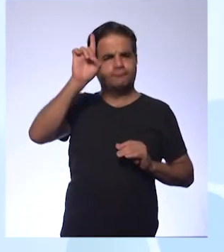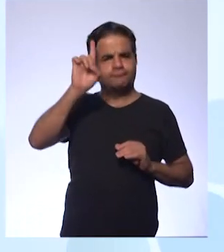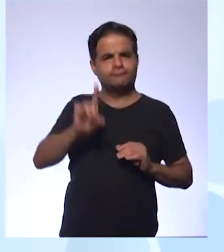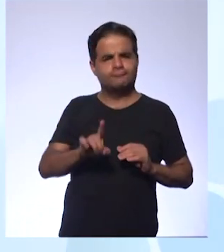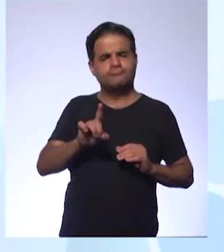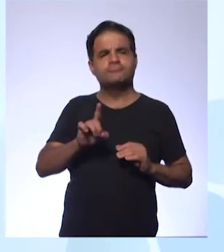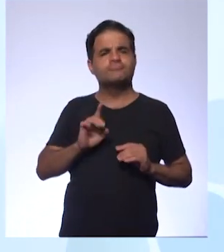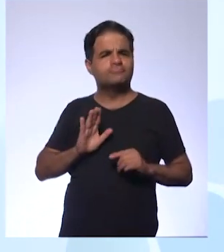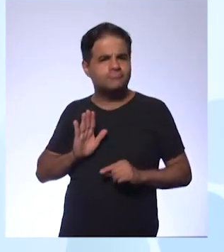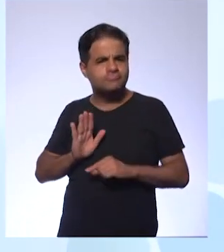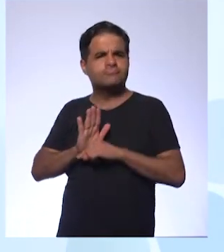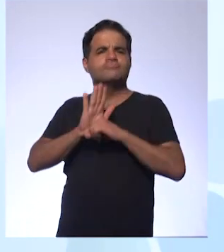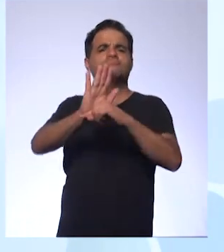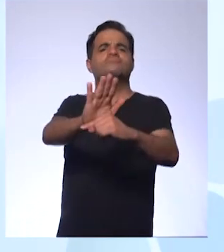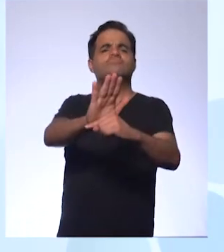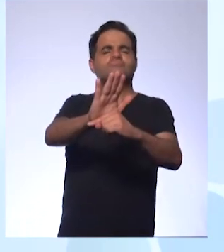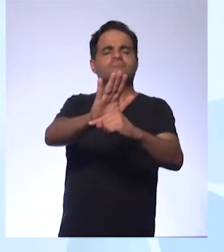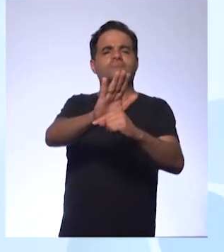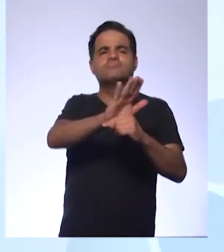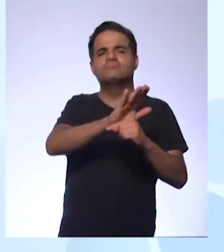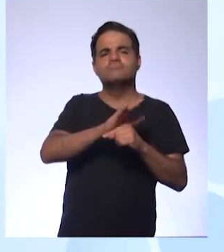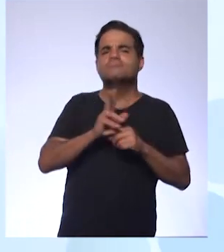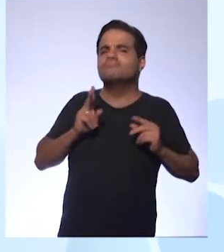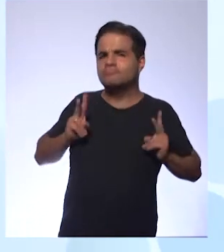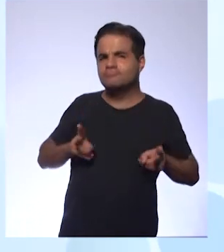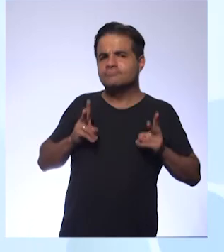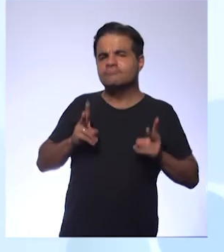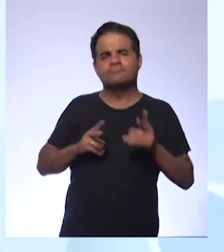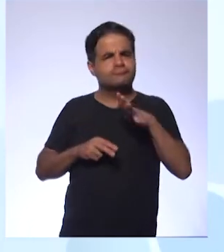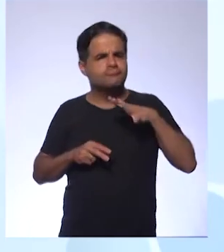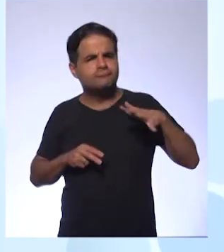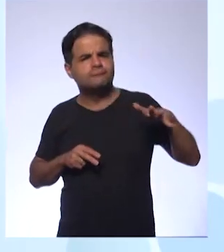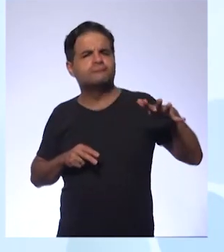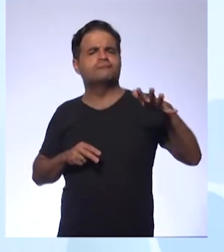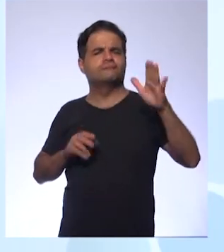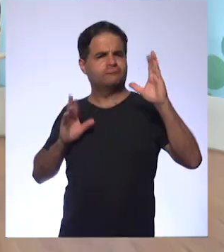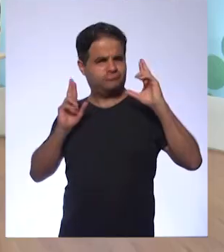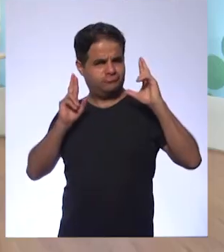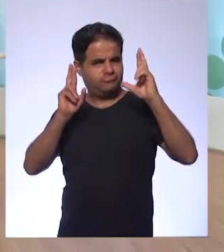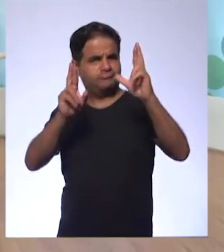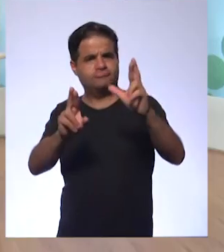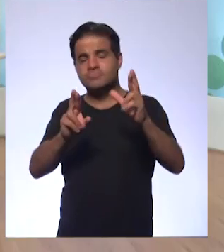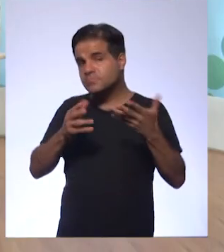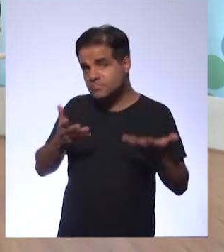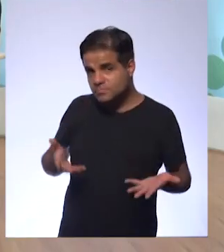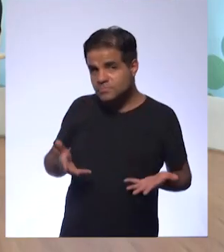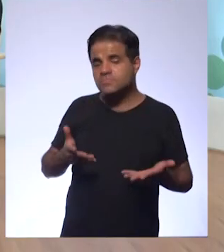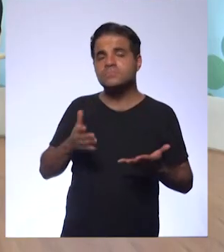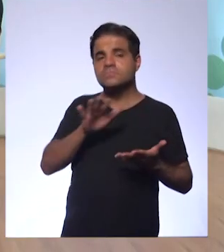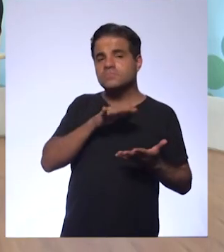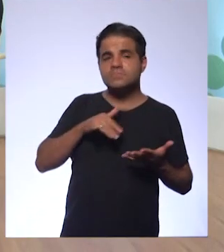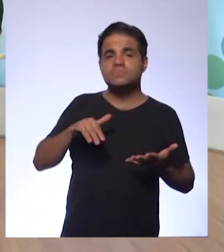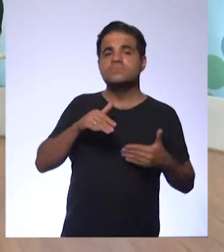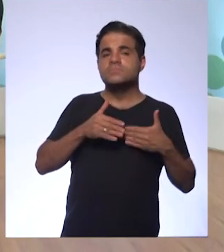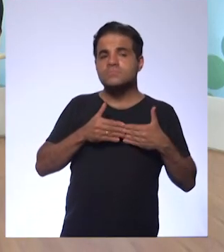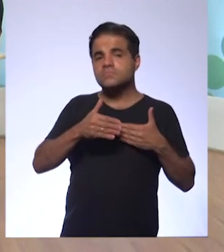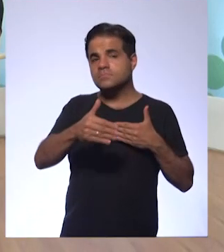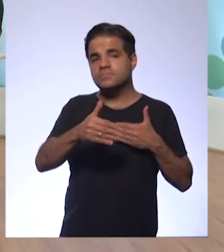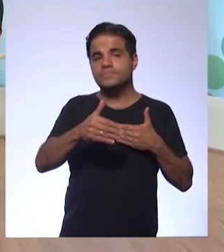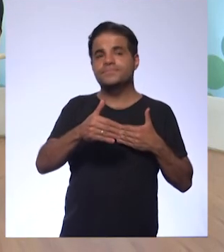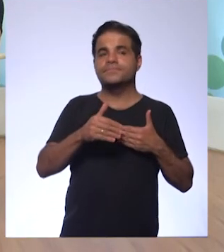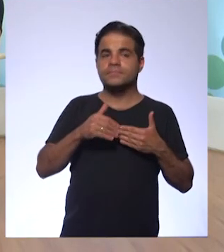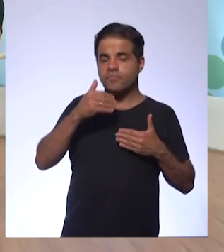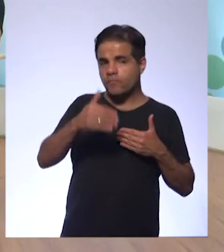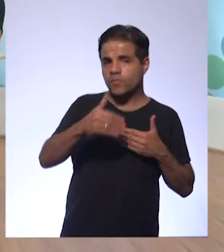reis. Ajudava, né, a manter um ambiente de obediência ali, né, professor Carlos, da população. De